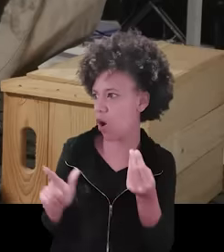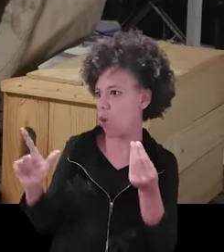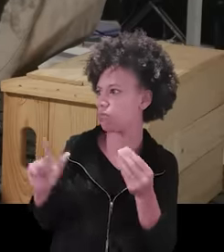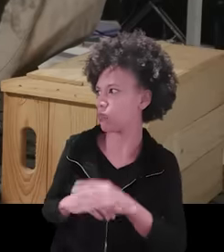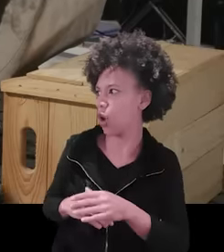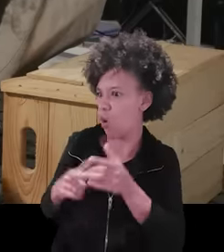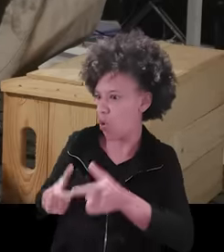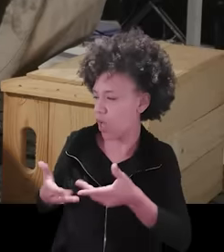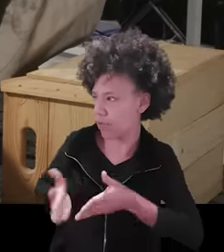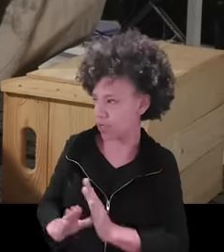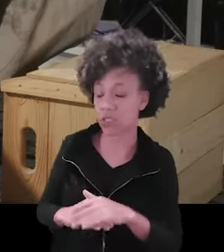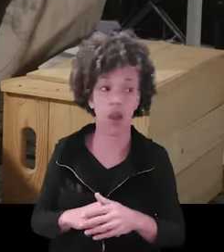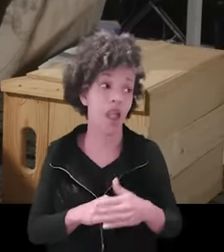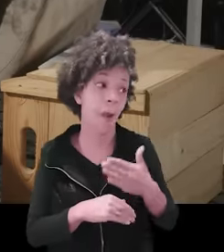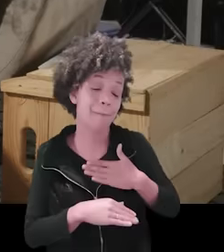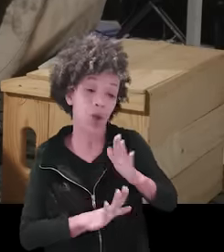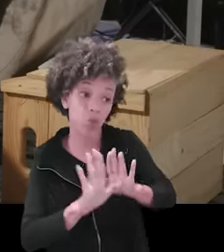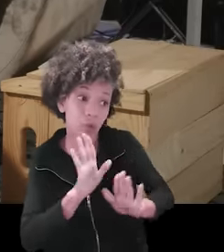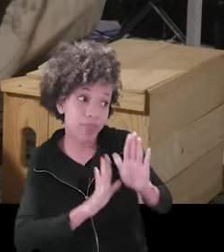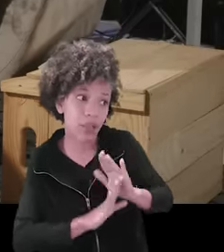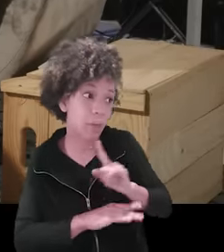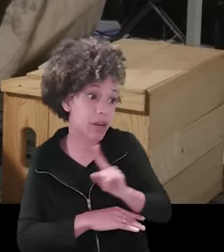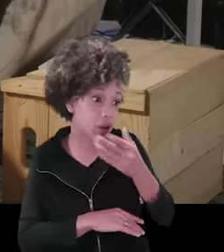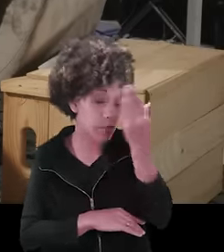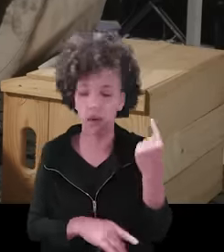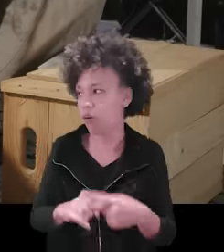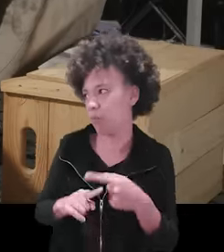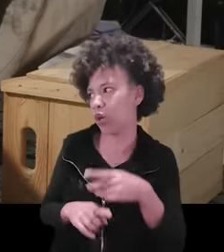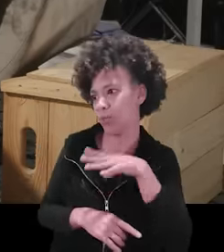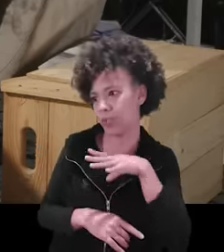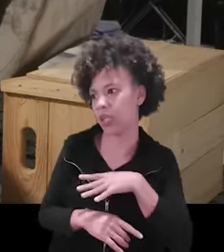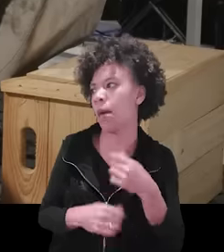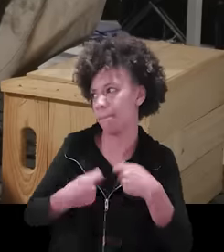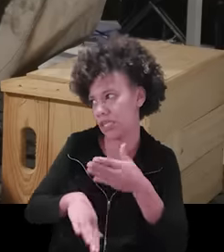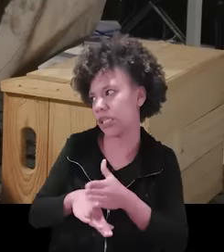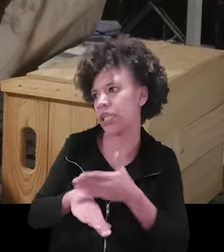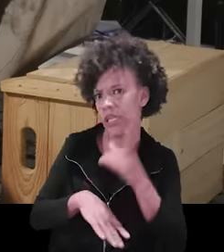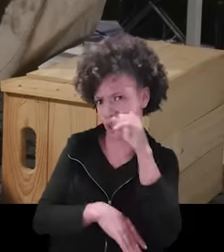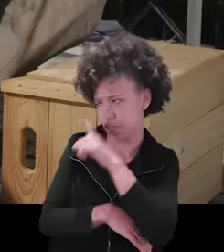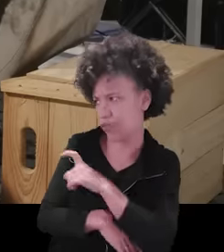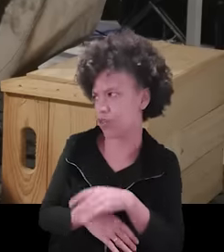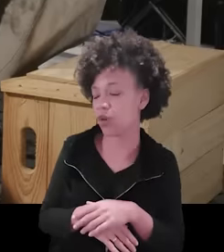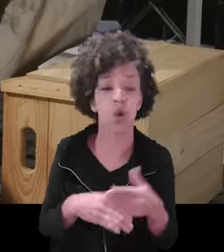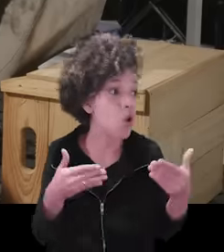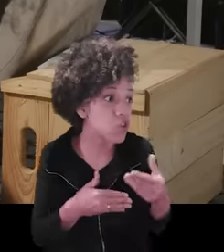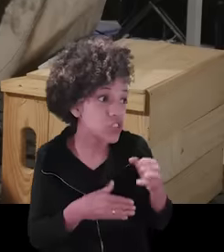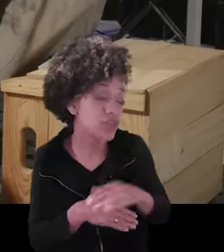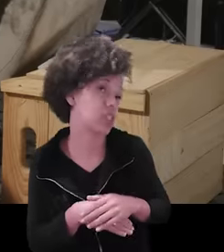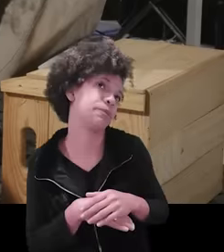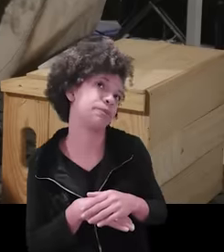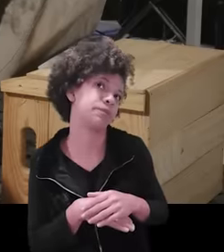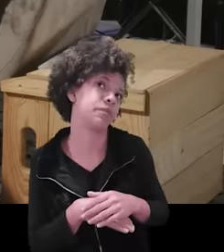vai esquecer ainda mais que sua raíz assim né É você Pior Cuidado para não esqueça que o português é uma língua que tem que treinar óleo bem difícil né